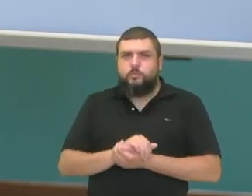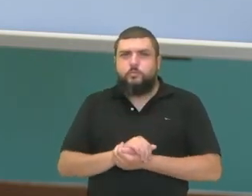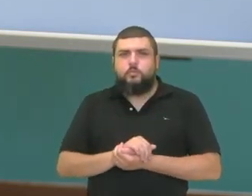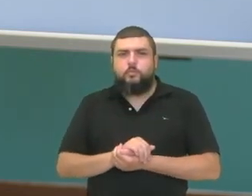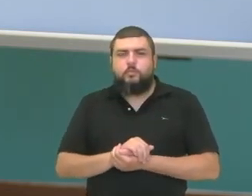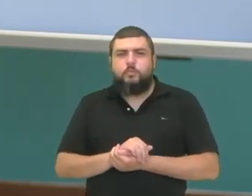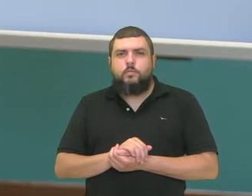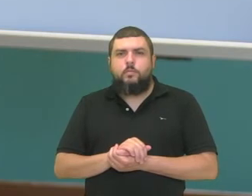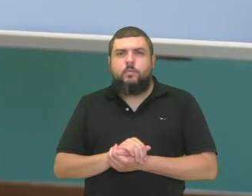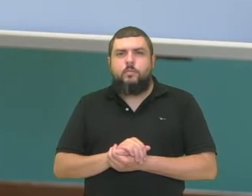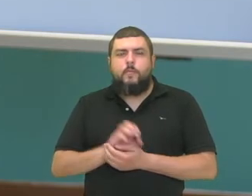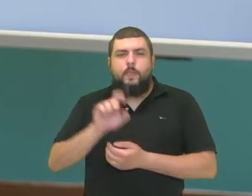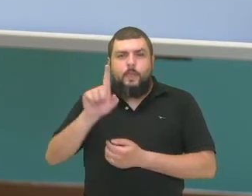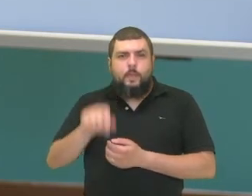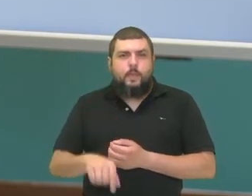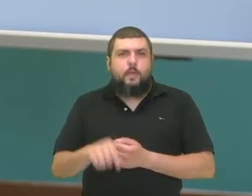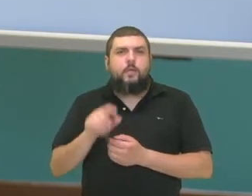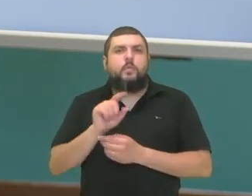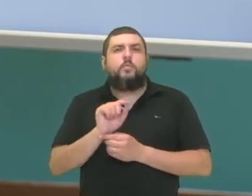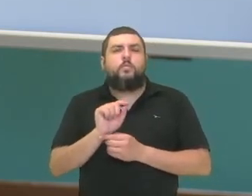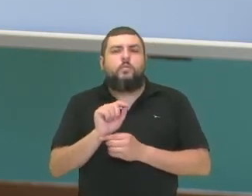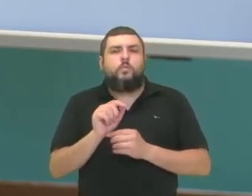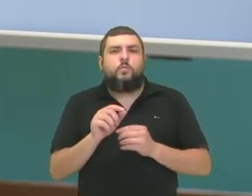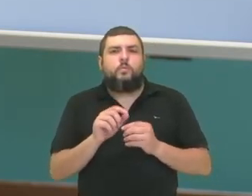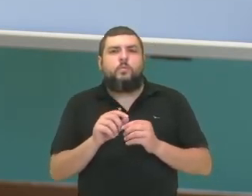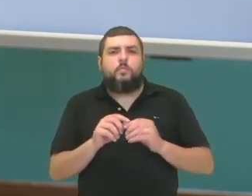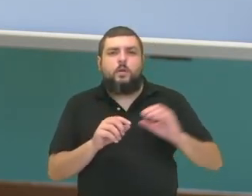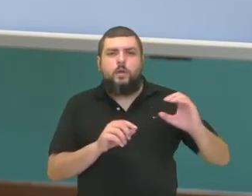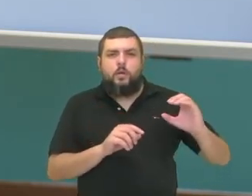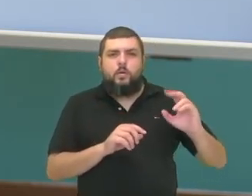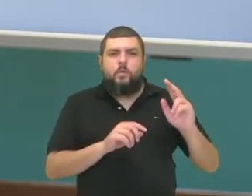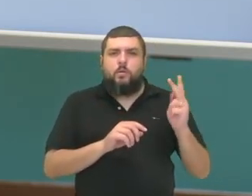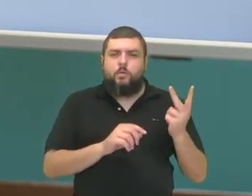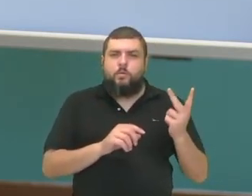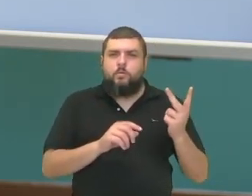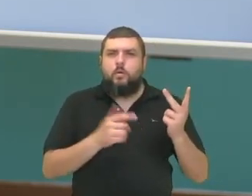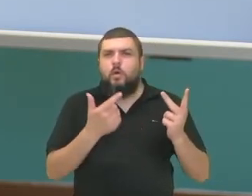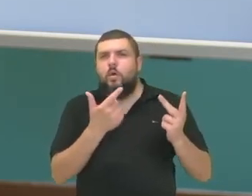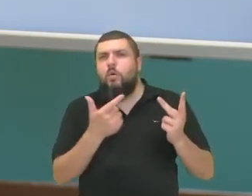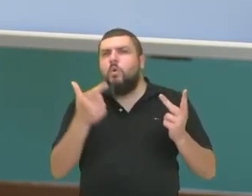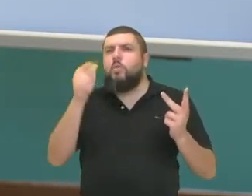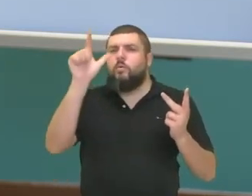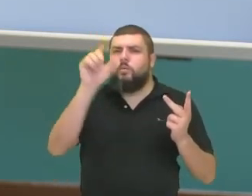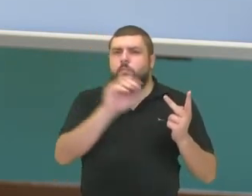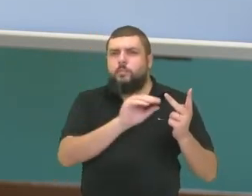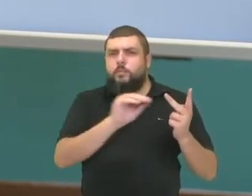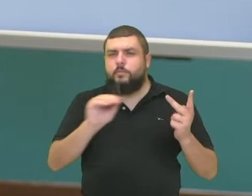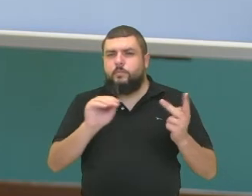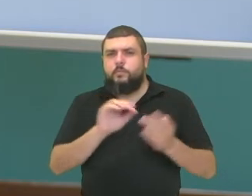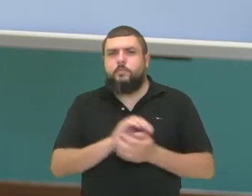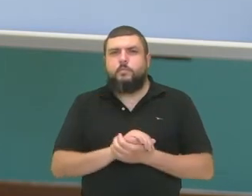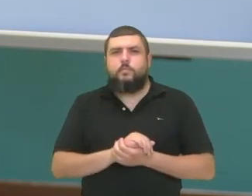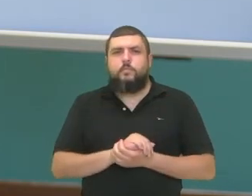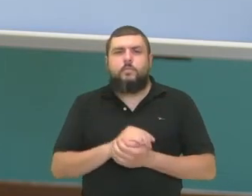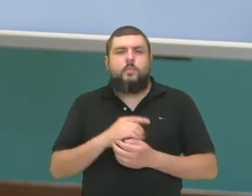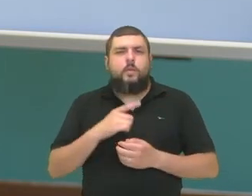átomos diferentes de carbonos e hidrogênios. Normalmente nós vamos ter oxigênio,